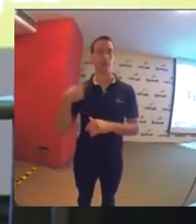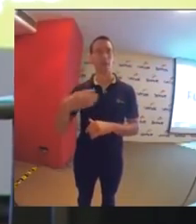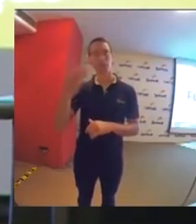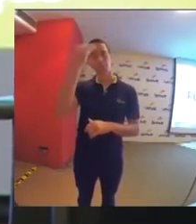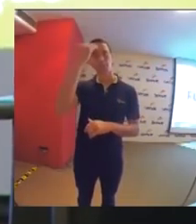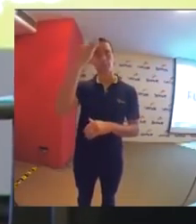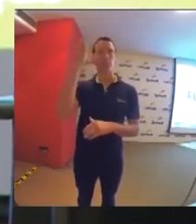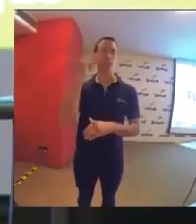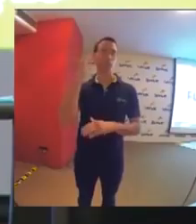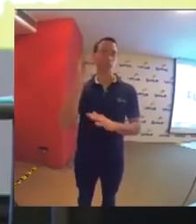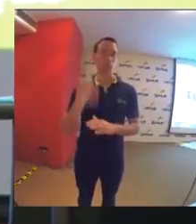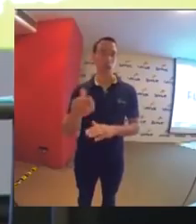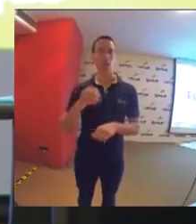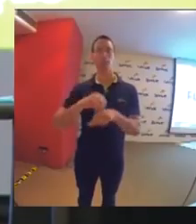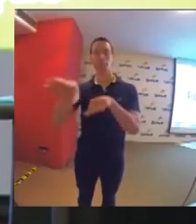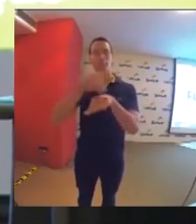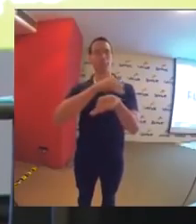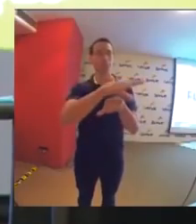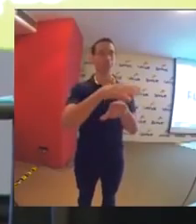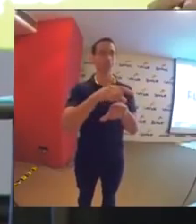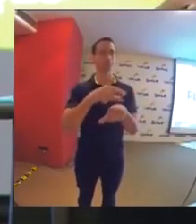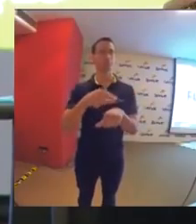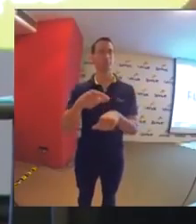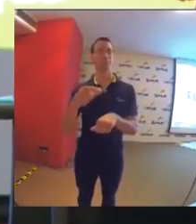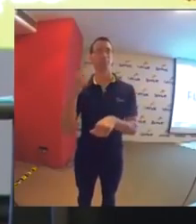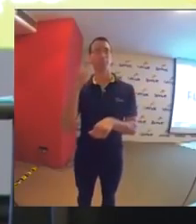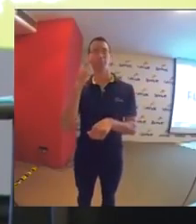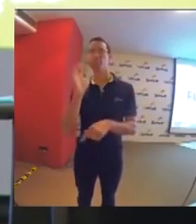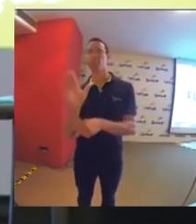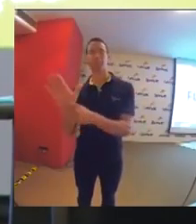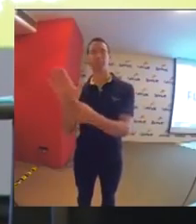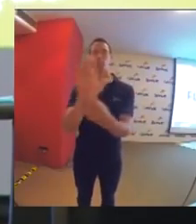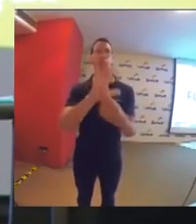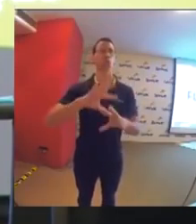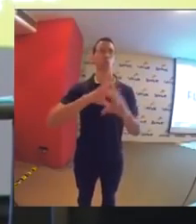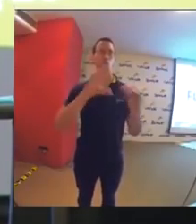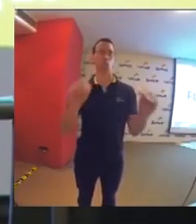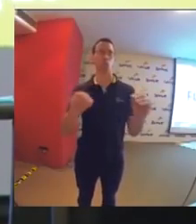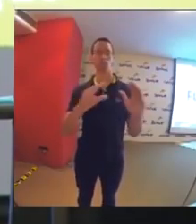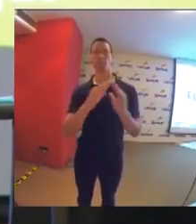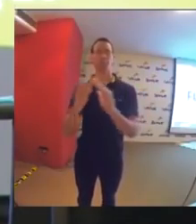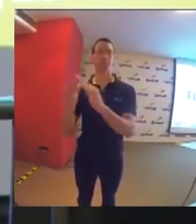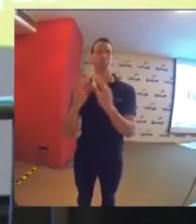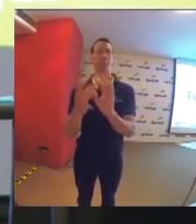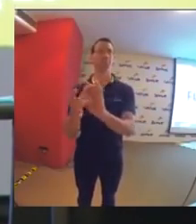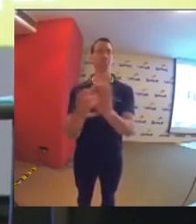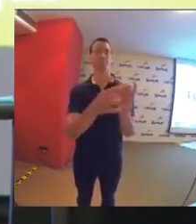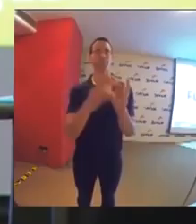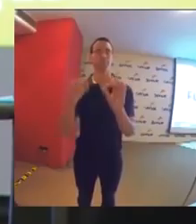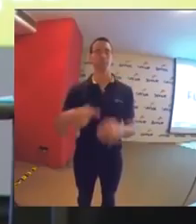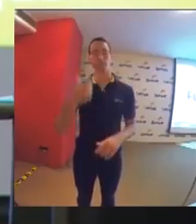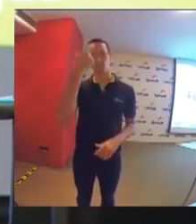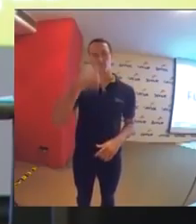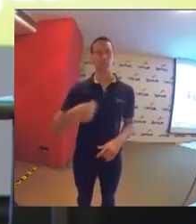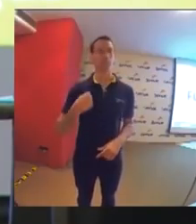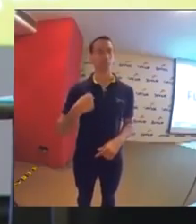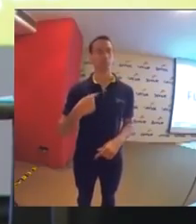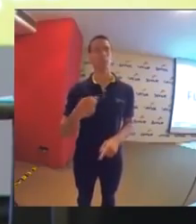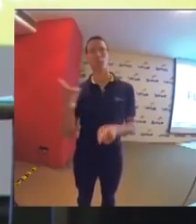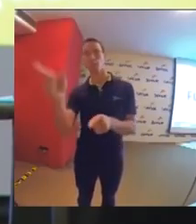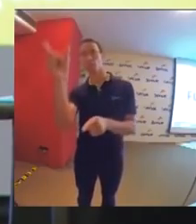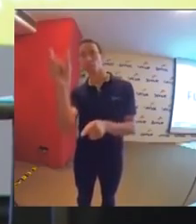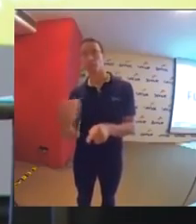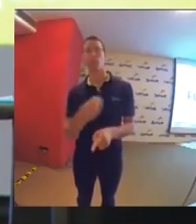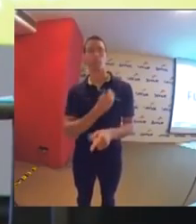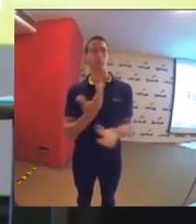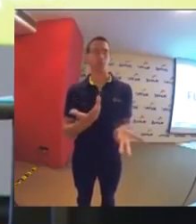um conhecimento, eu ponho ao serviço de todos. Comunidade. Eu existo porque o outro existe. Eu não posso ser feliz se o